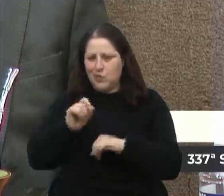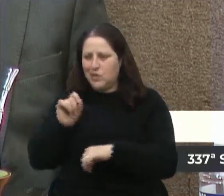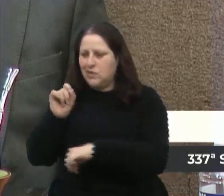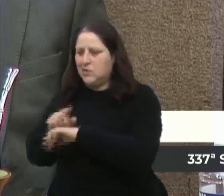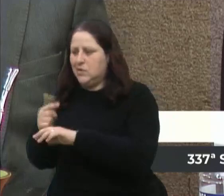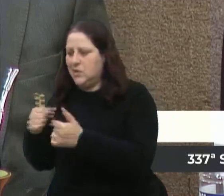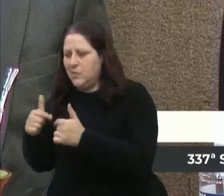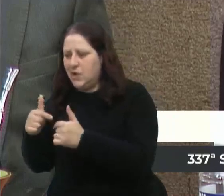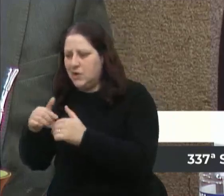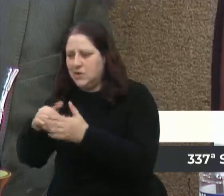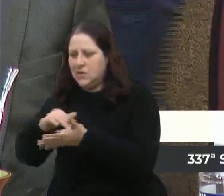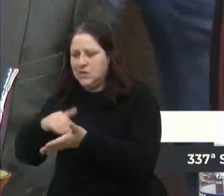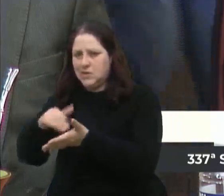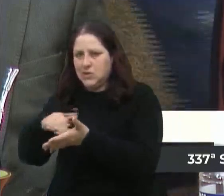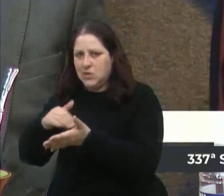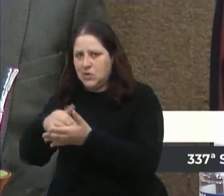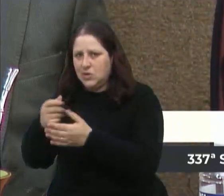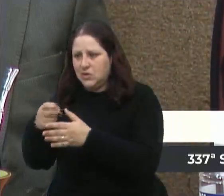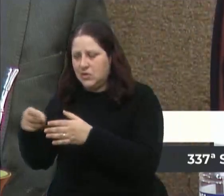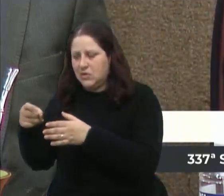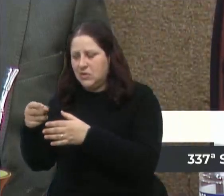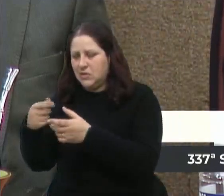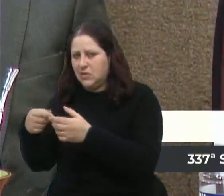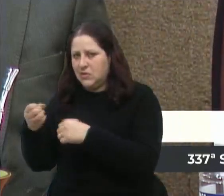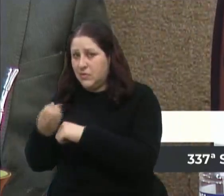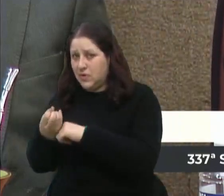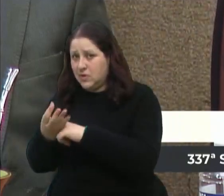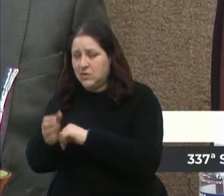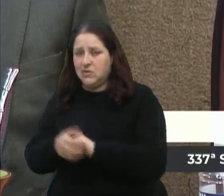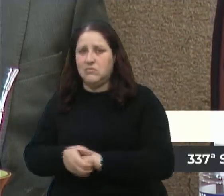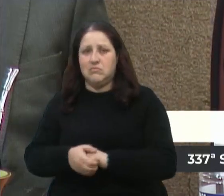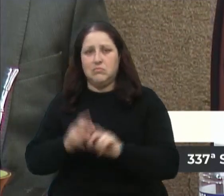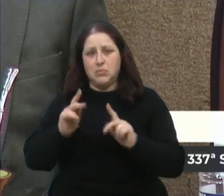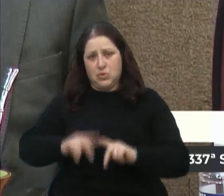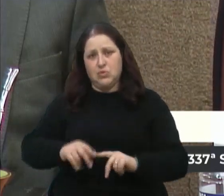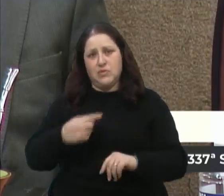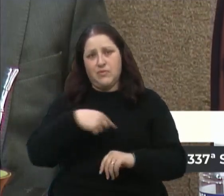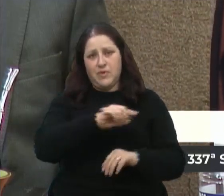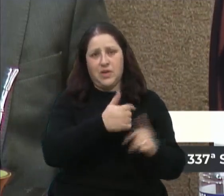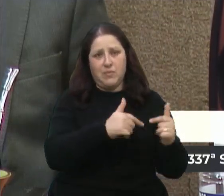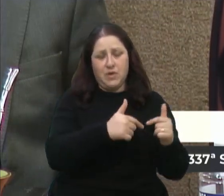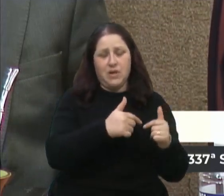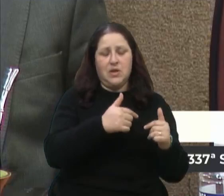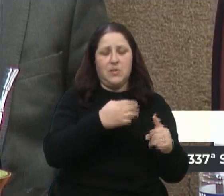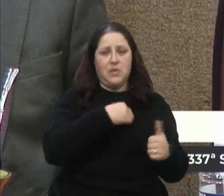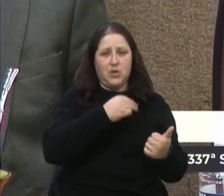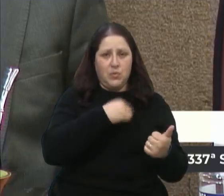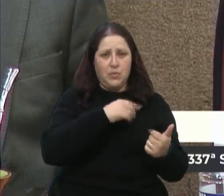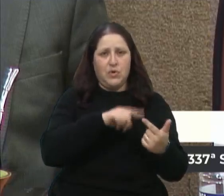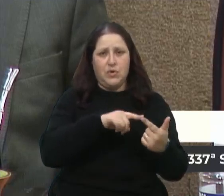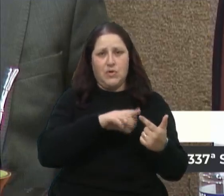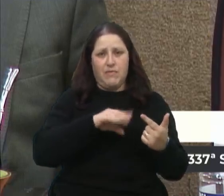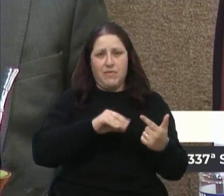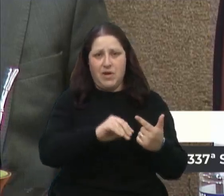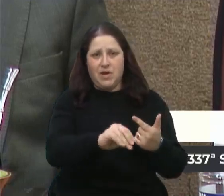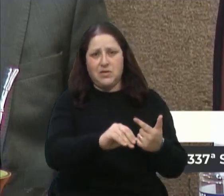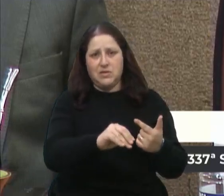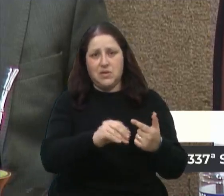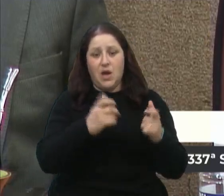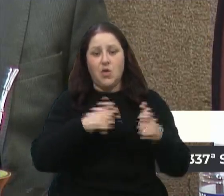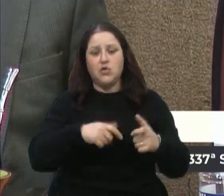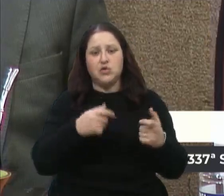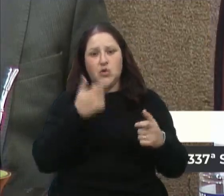de advocacia, sabe onde ele vai trabalhar, vereador Zanquim? Na Marco Polo, na Frasle, aonde ele arruma emprego, porque ele tem que